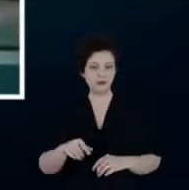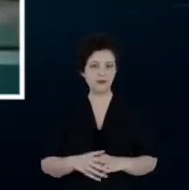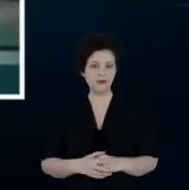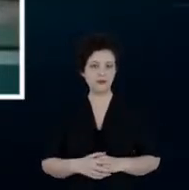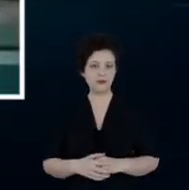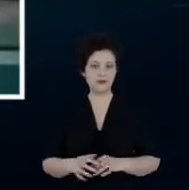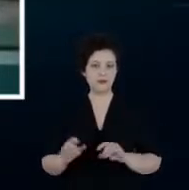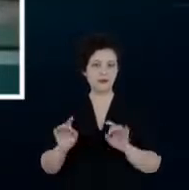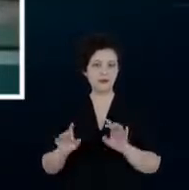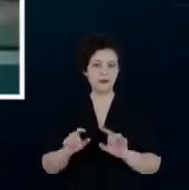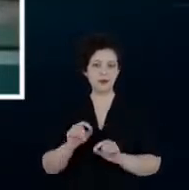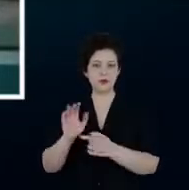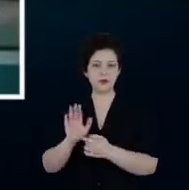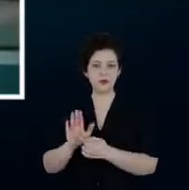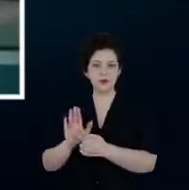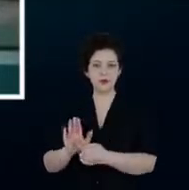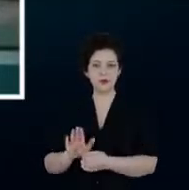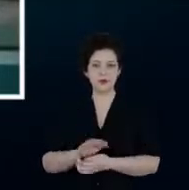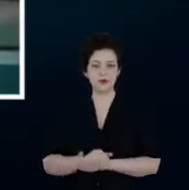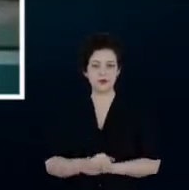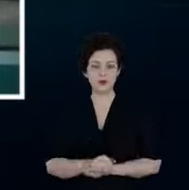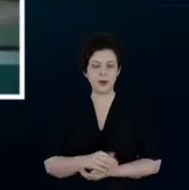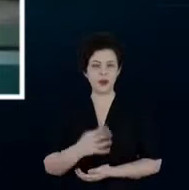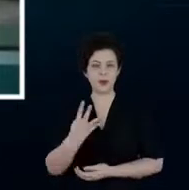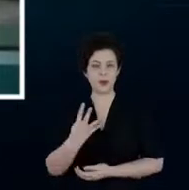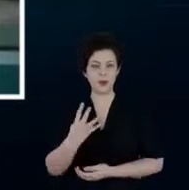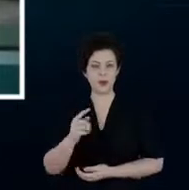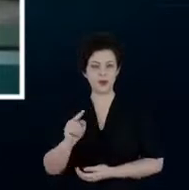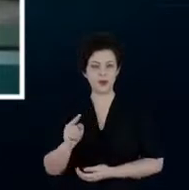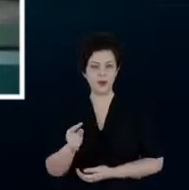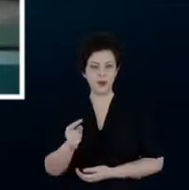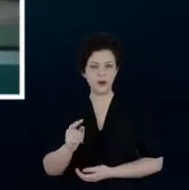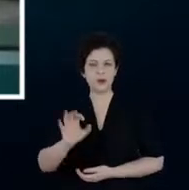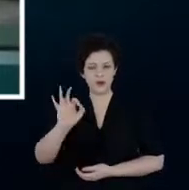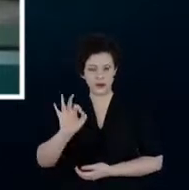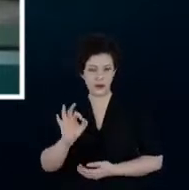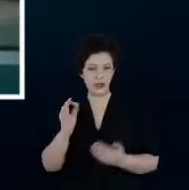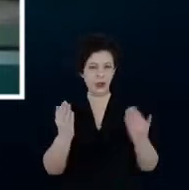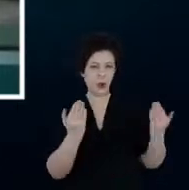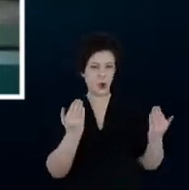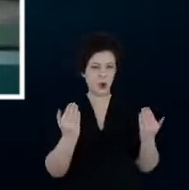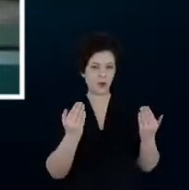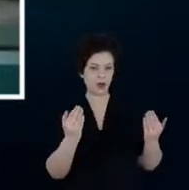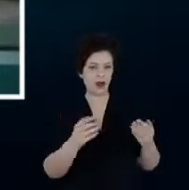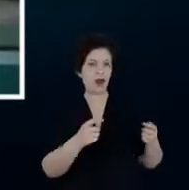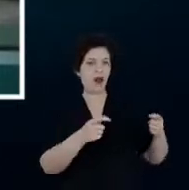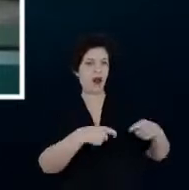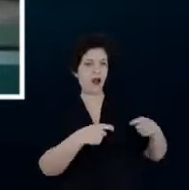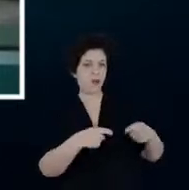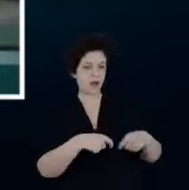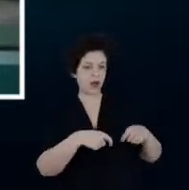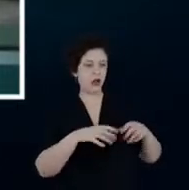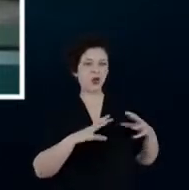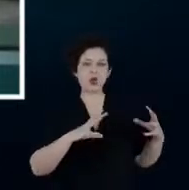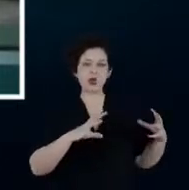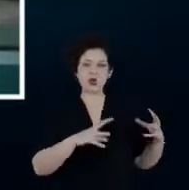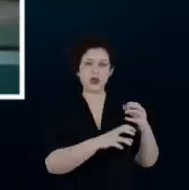apenas representa 1,4% em comparação com a capacidade instalada total.